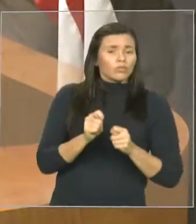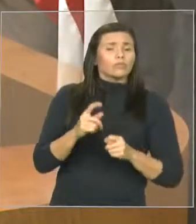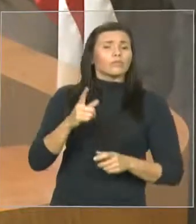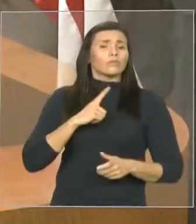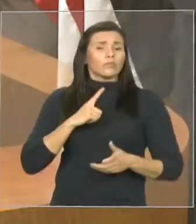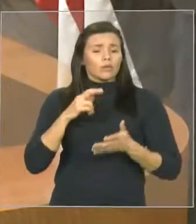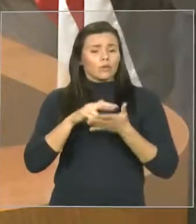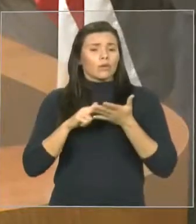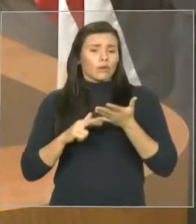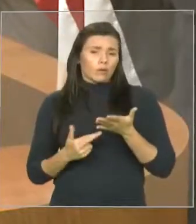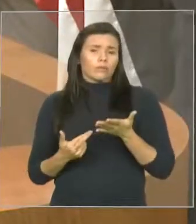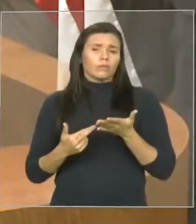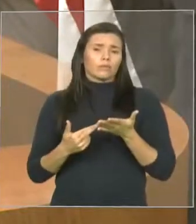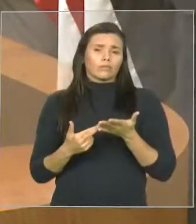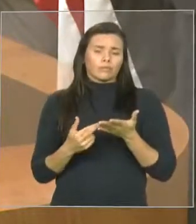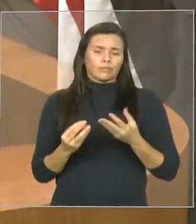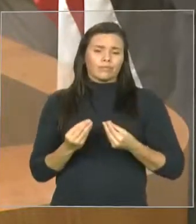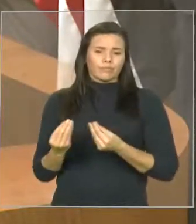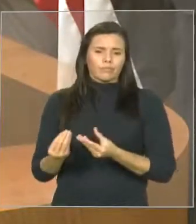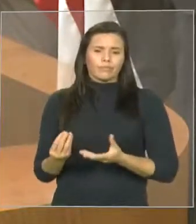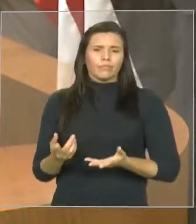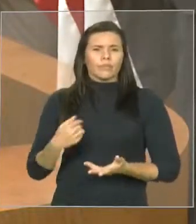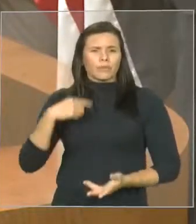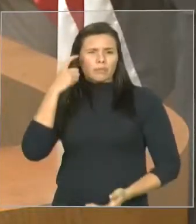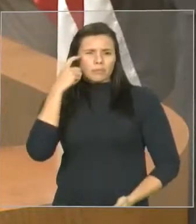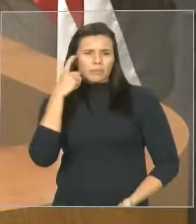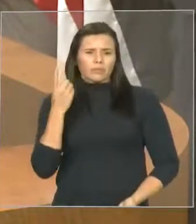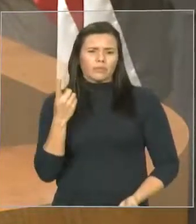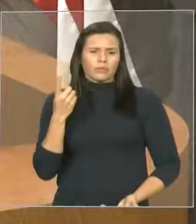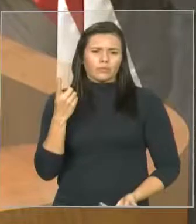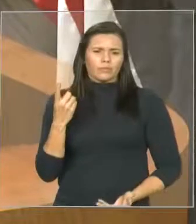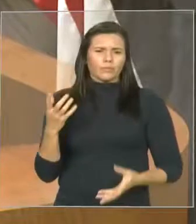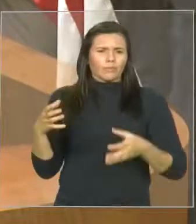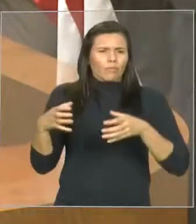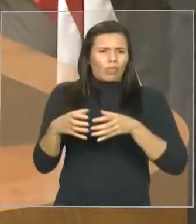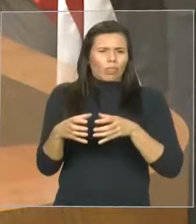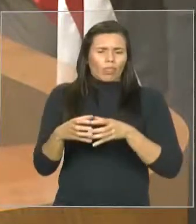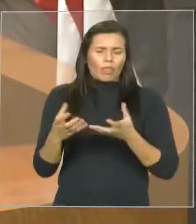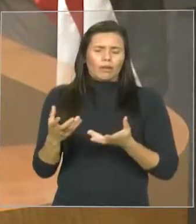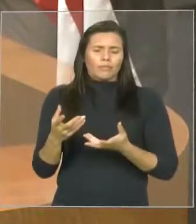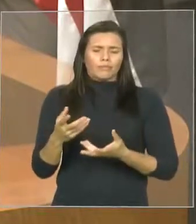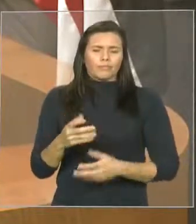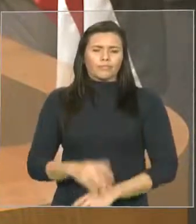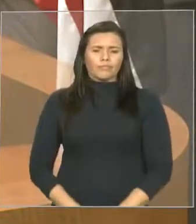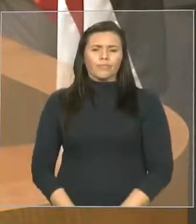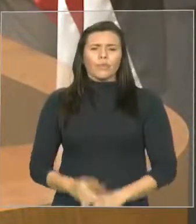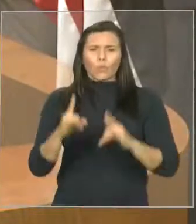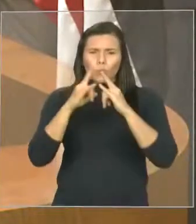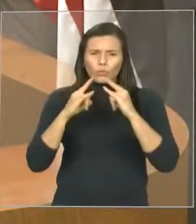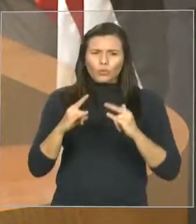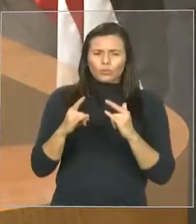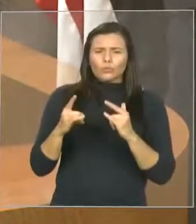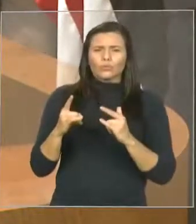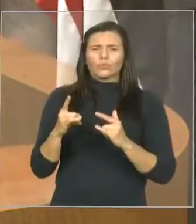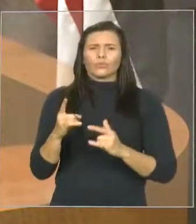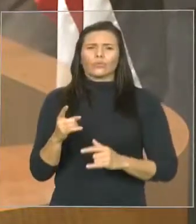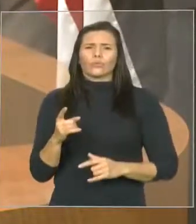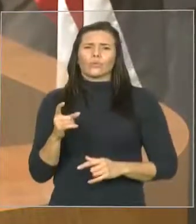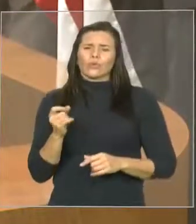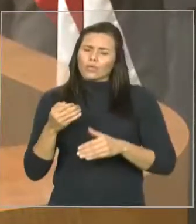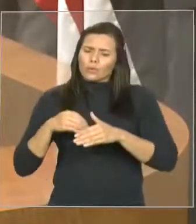Paz, um Instituto de Previdência que vai servir ao longo de vários anos para cuidar do pagamento das